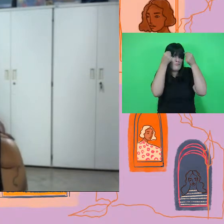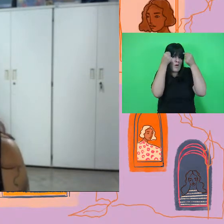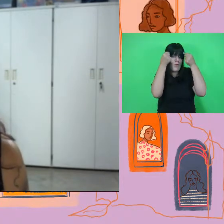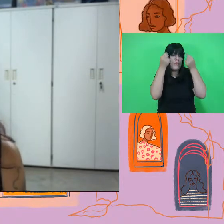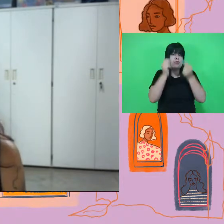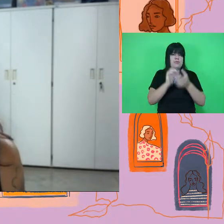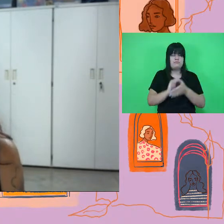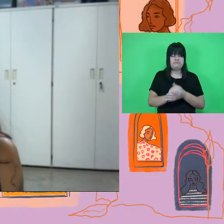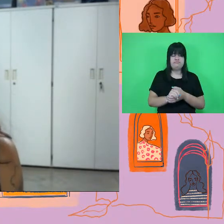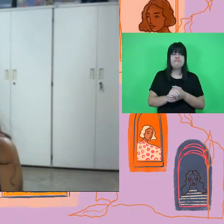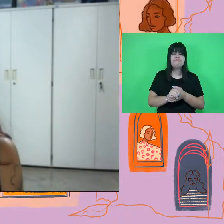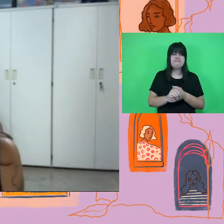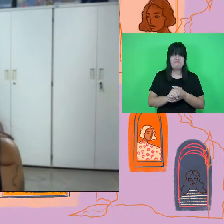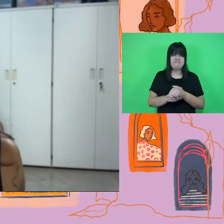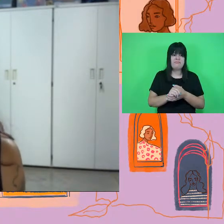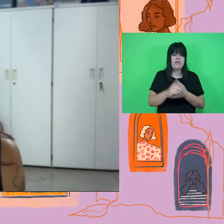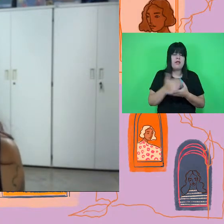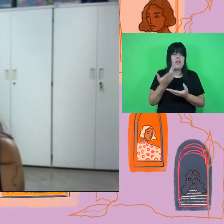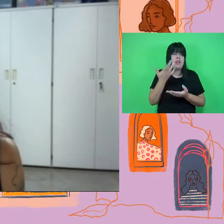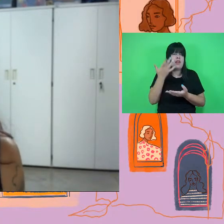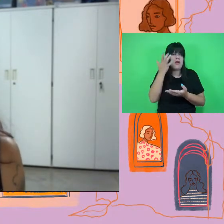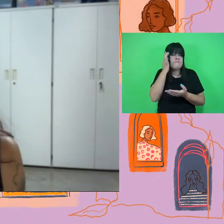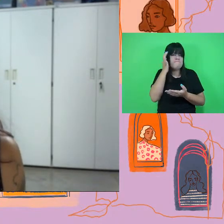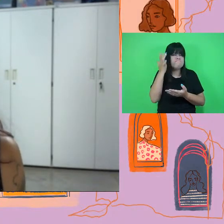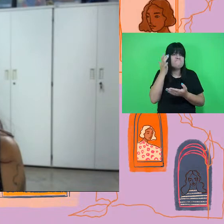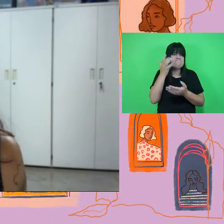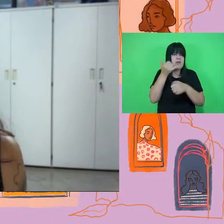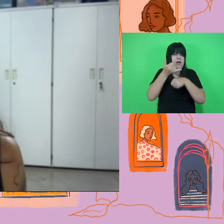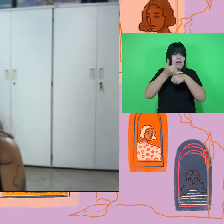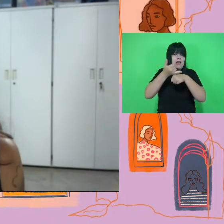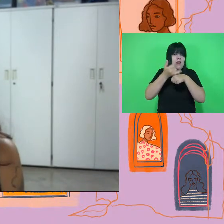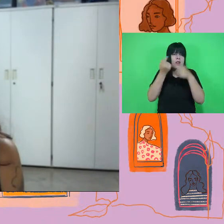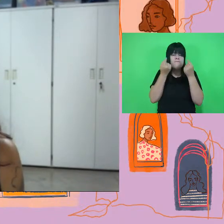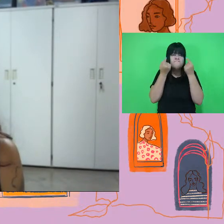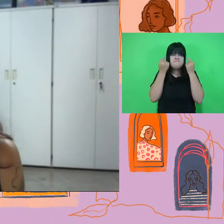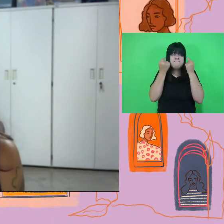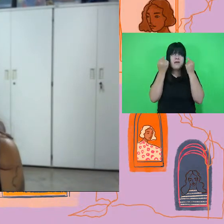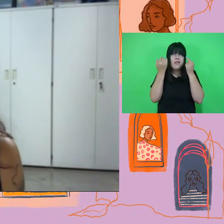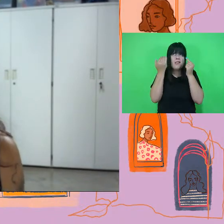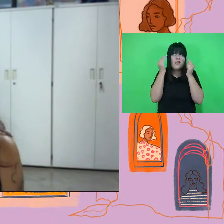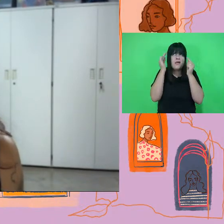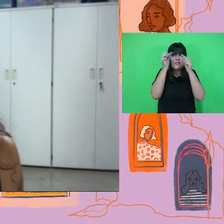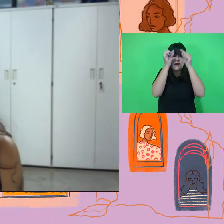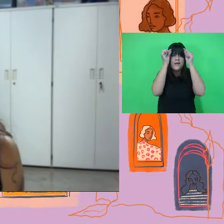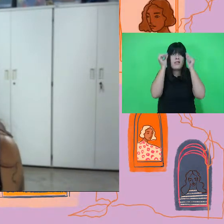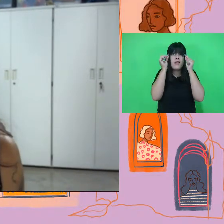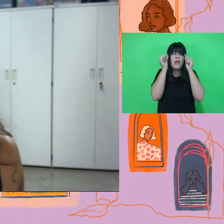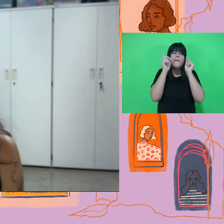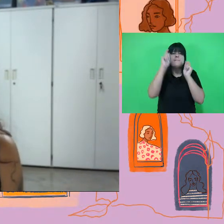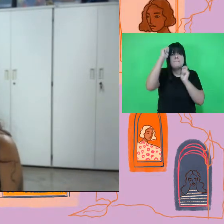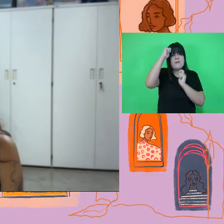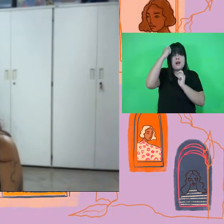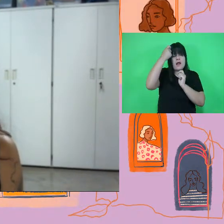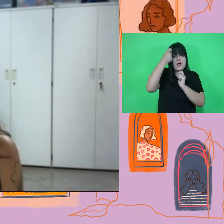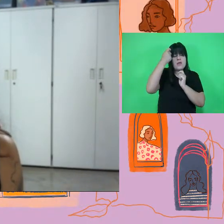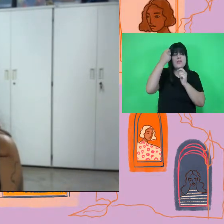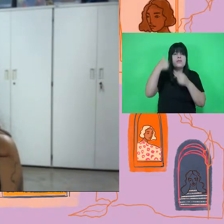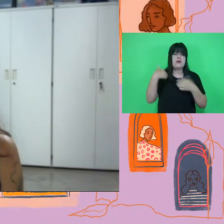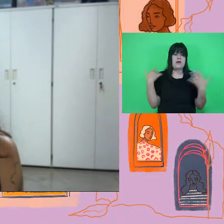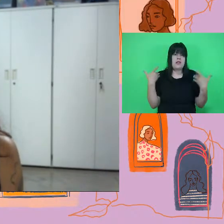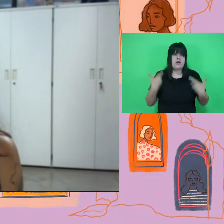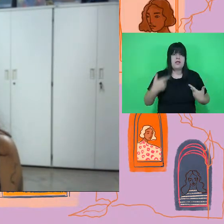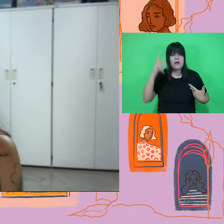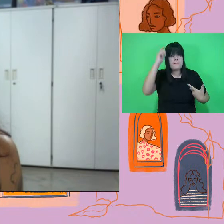redonda, metálica na parte inferior e preta na parte superior. Estou usando uma camisa preta,